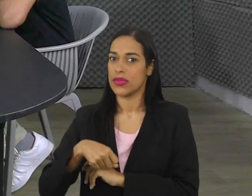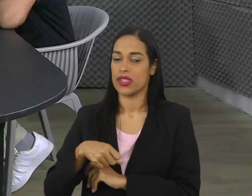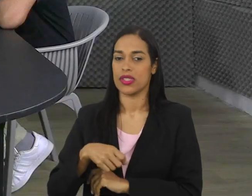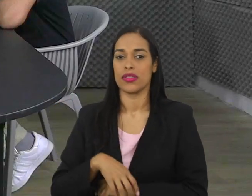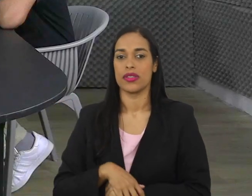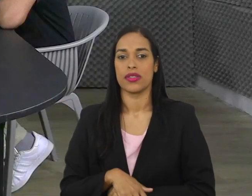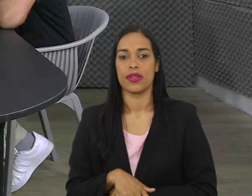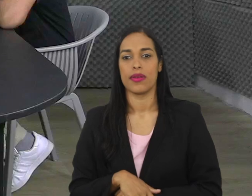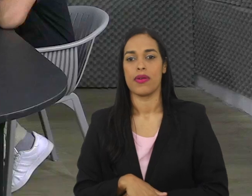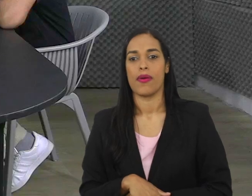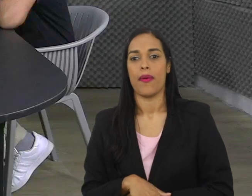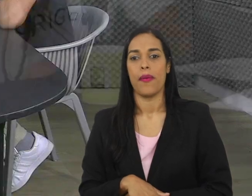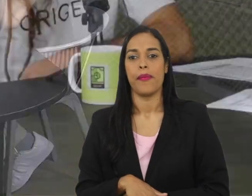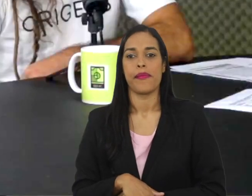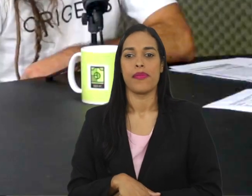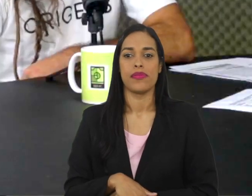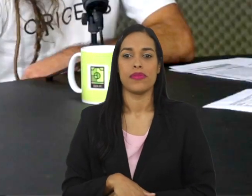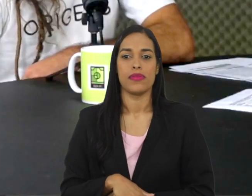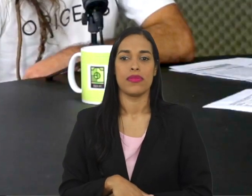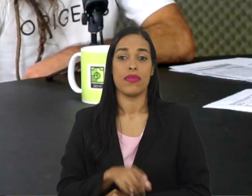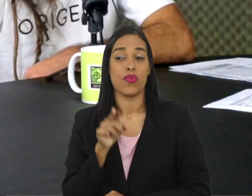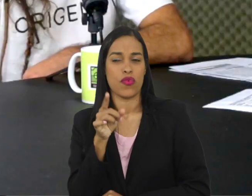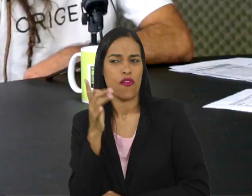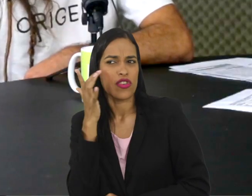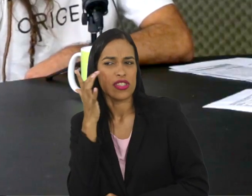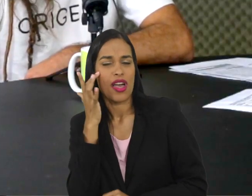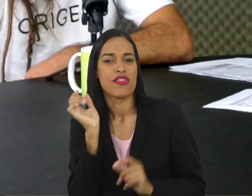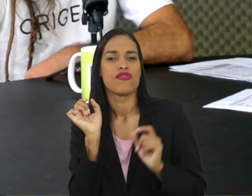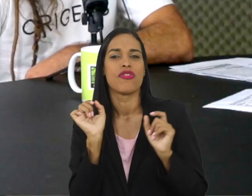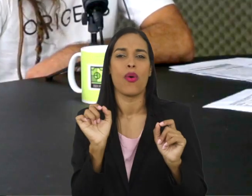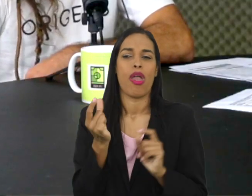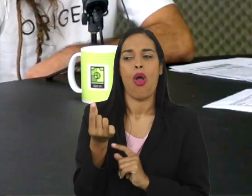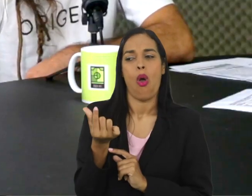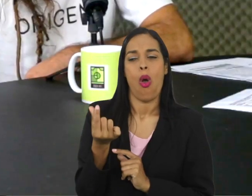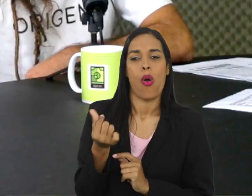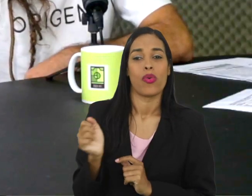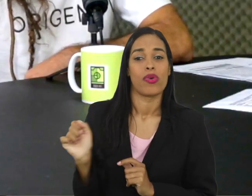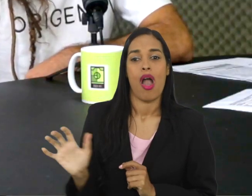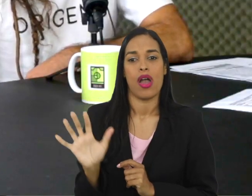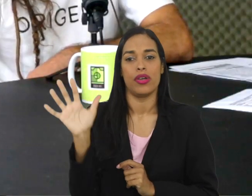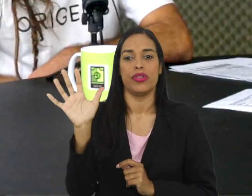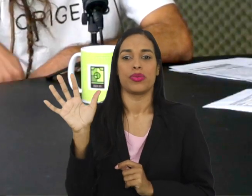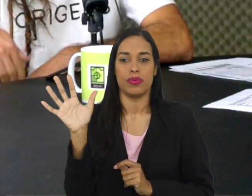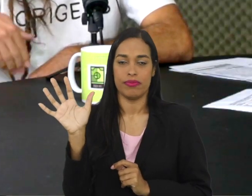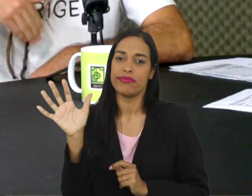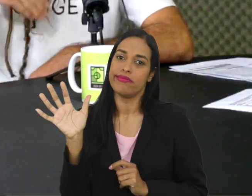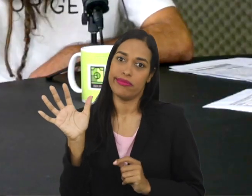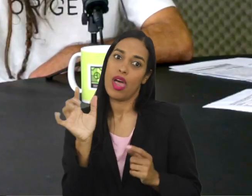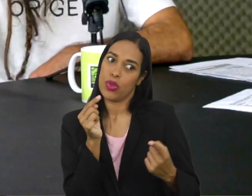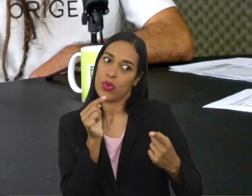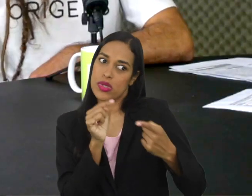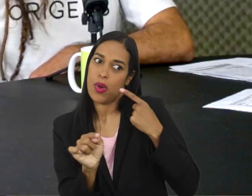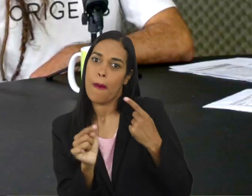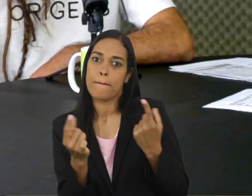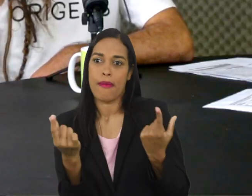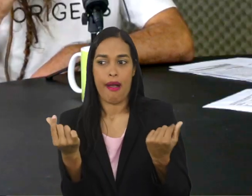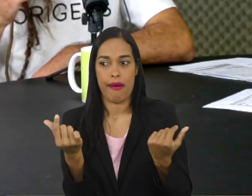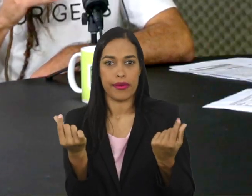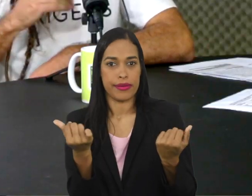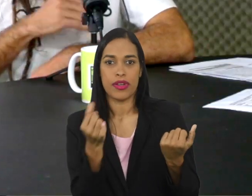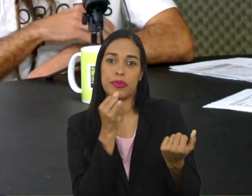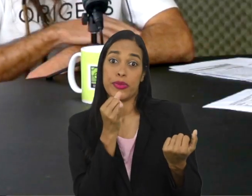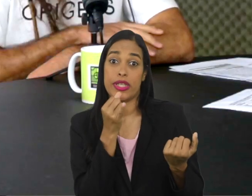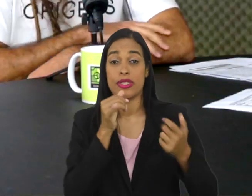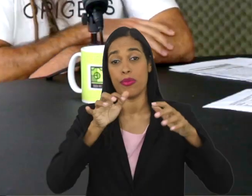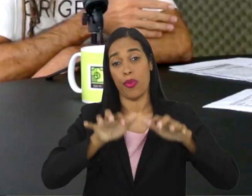pareça, e eu não sei exatamente o que você considera caro, assim, né? Realmente, se comparar com vários outros instrumentos, se comparar